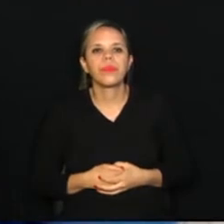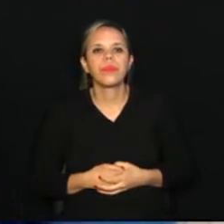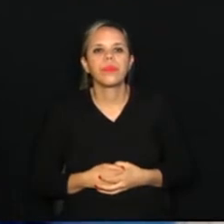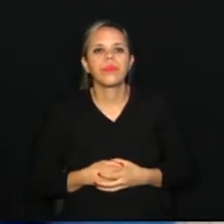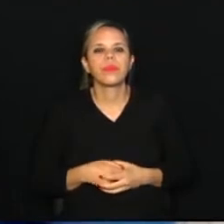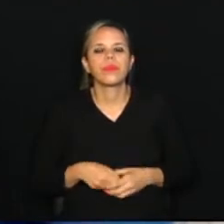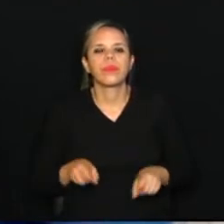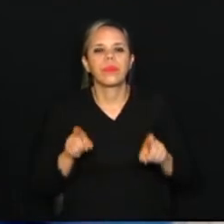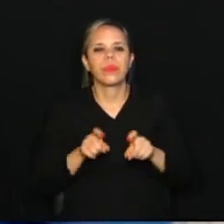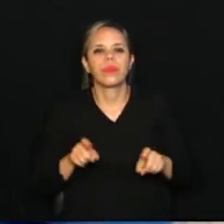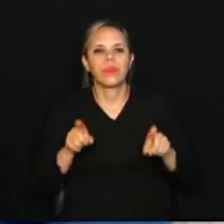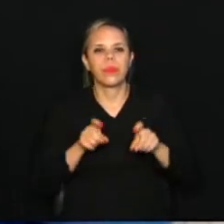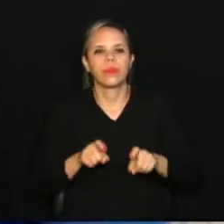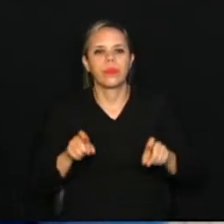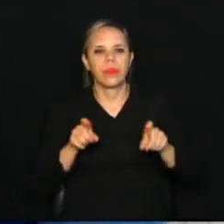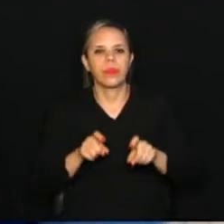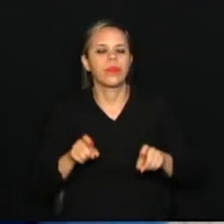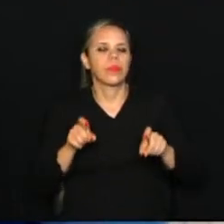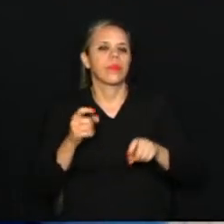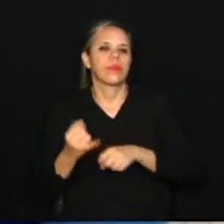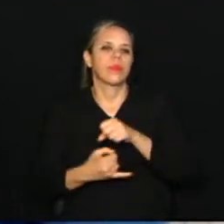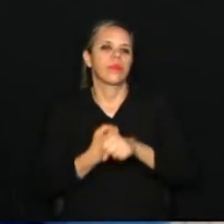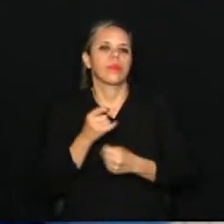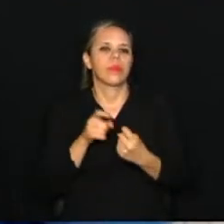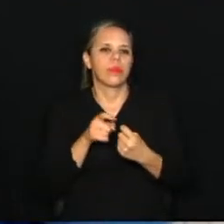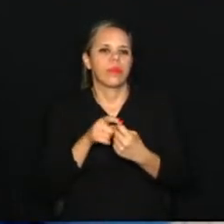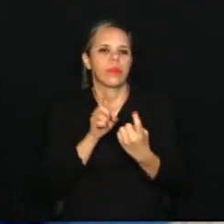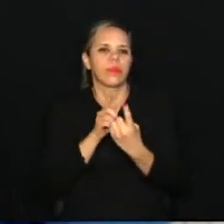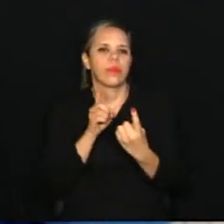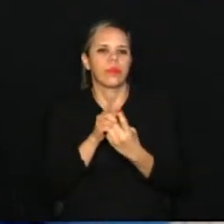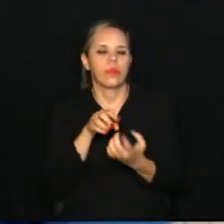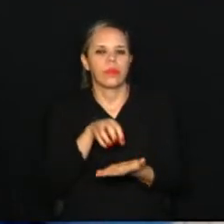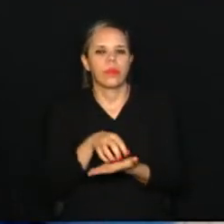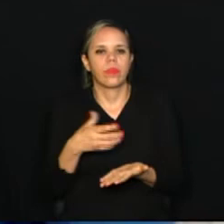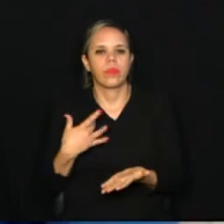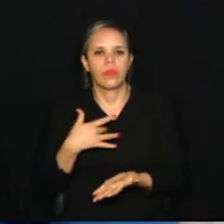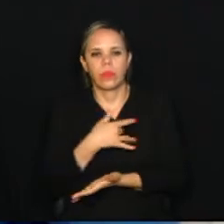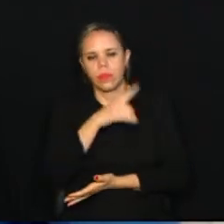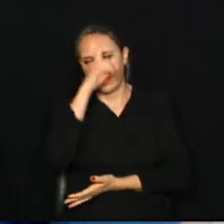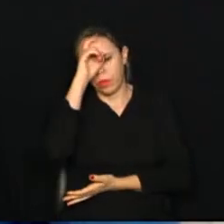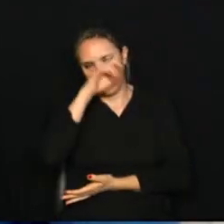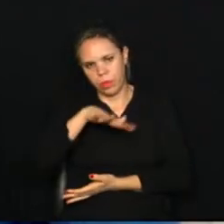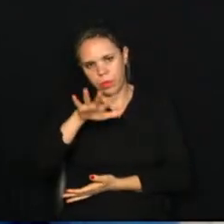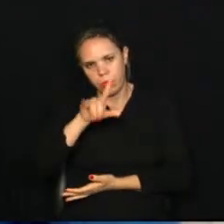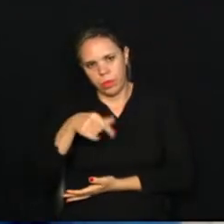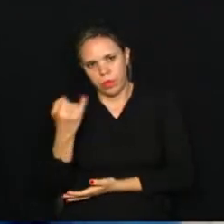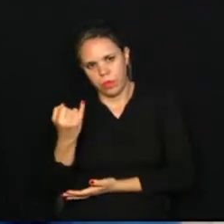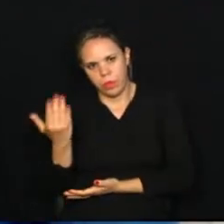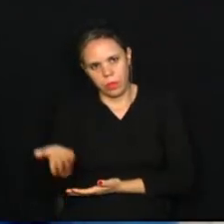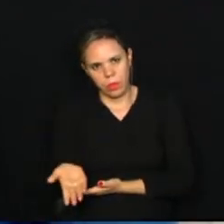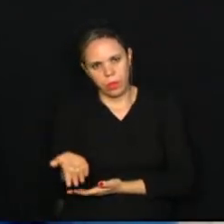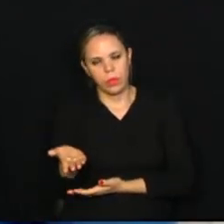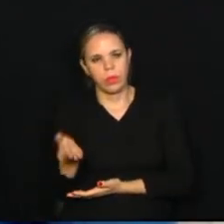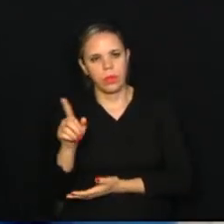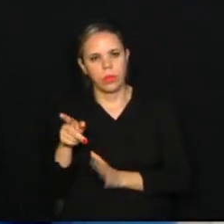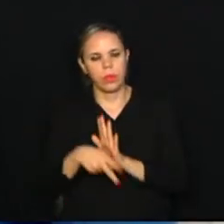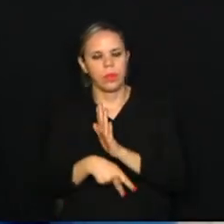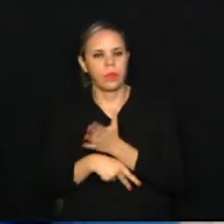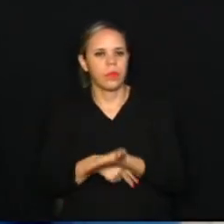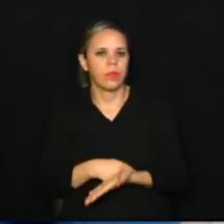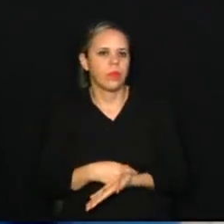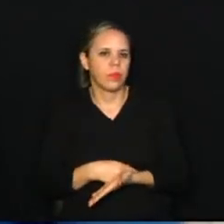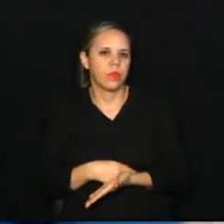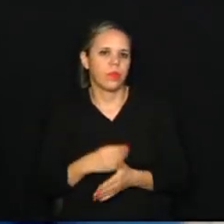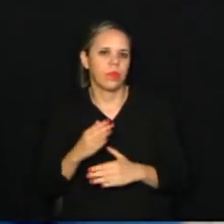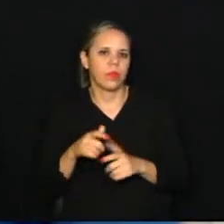nós vamos precisar de banda nas unidades, nos postos de saúde, nos hospitais. Então, é importante que esse projeto ele